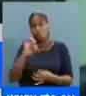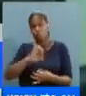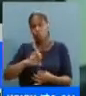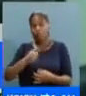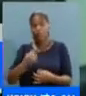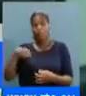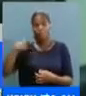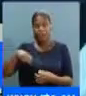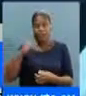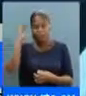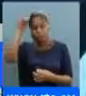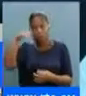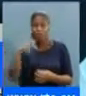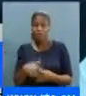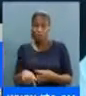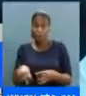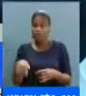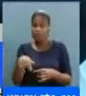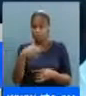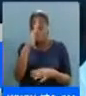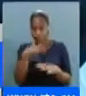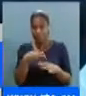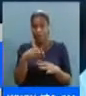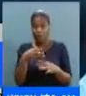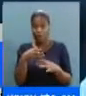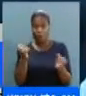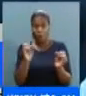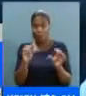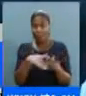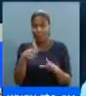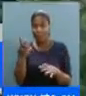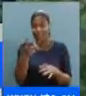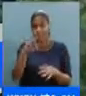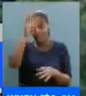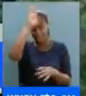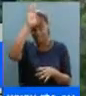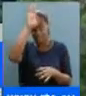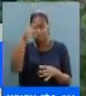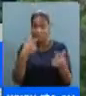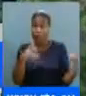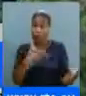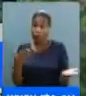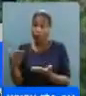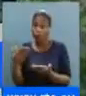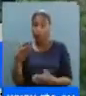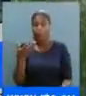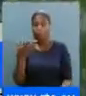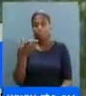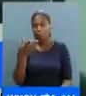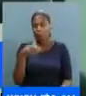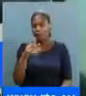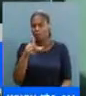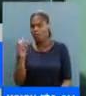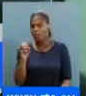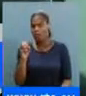esteve presente na celebração. A audiência dos três líderes com o Papa Paulo VI foi um momento de viragem na nossa